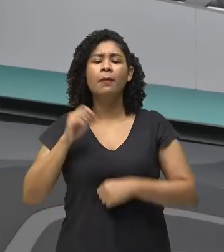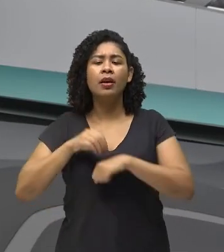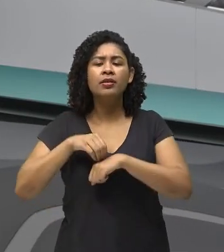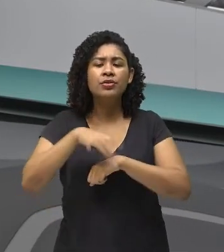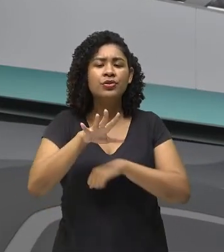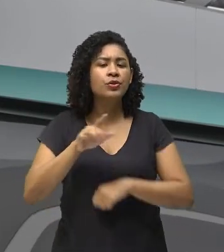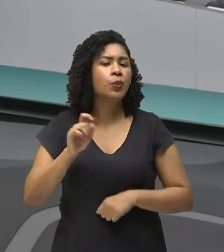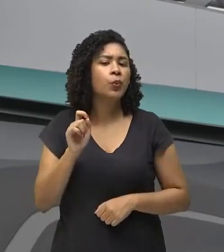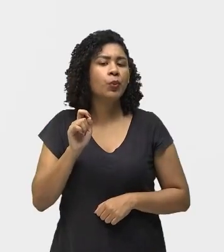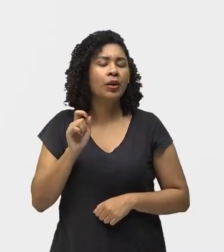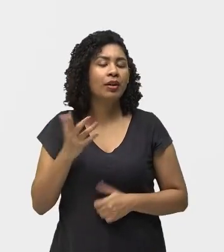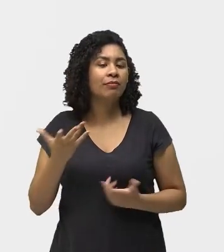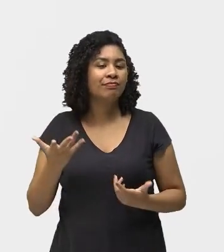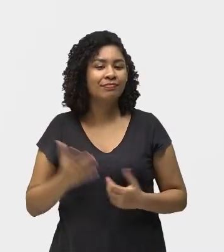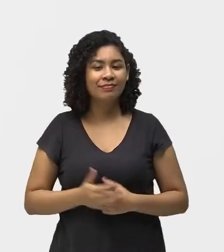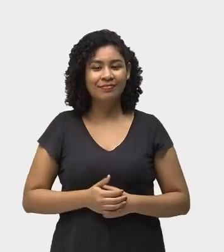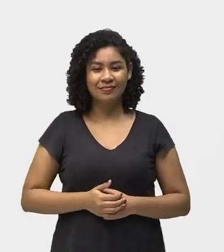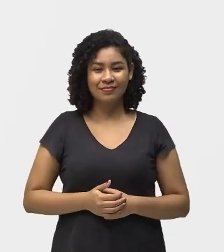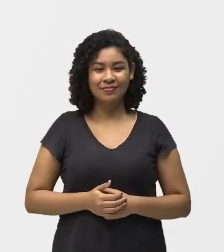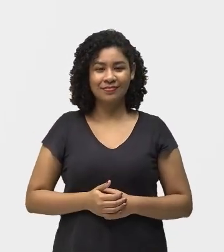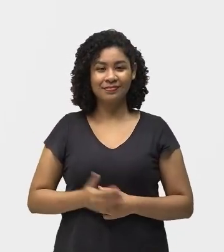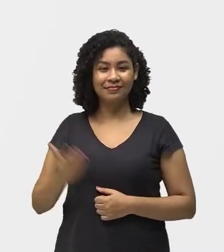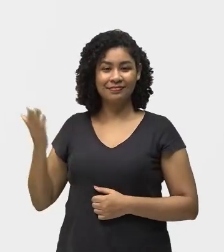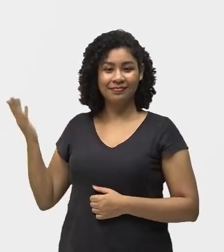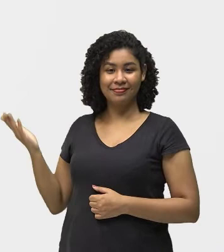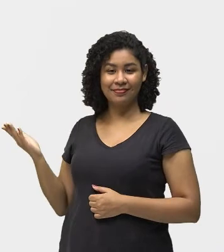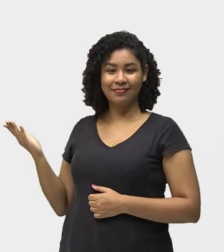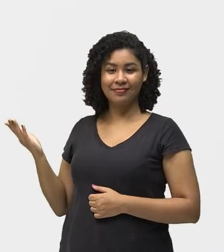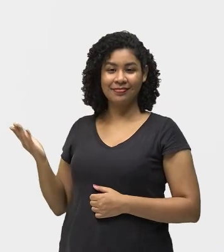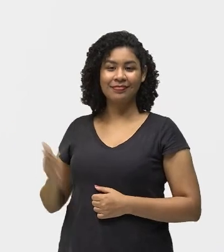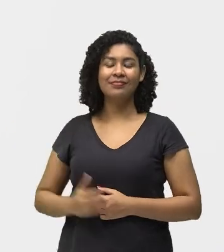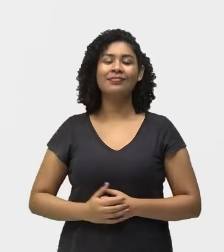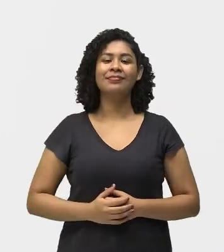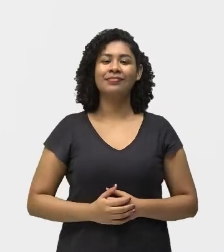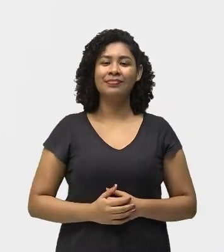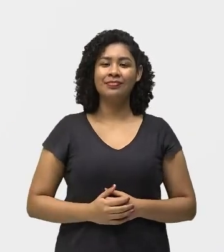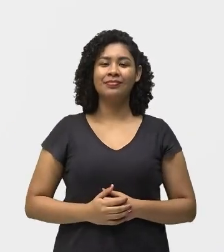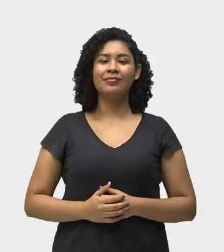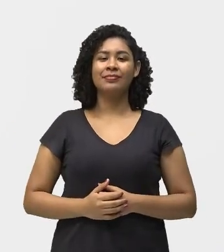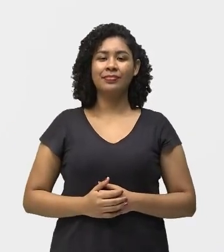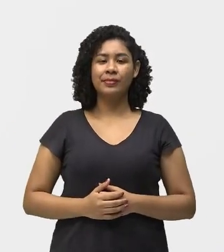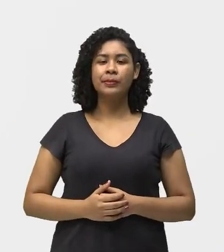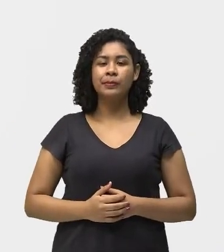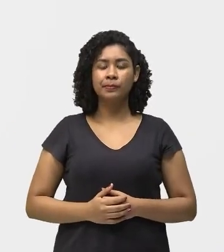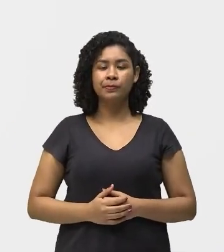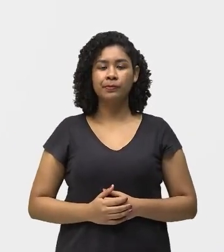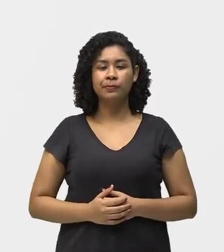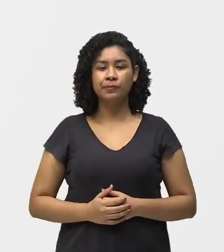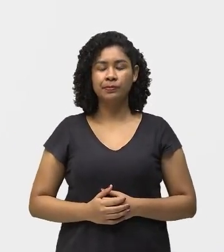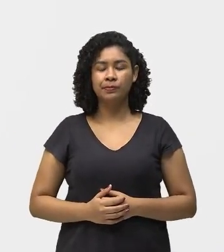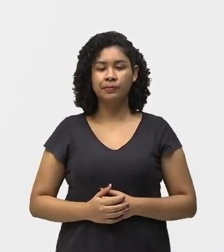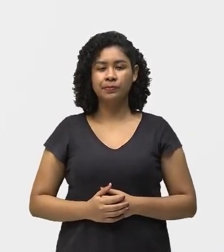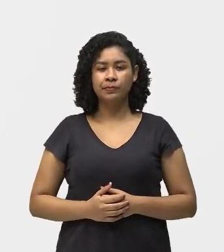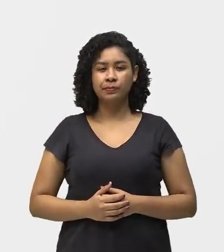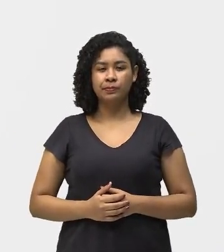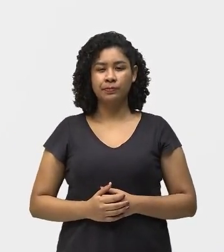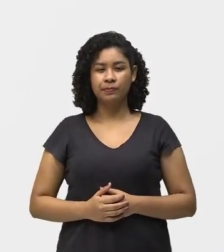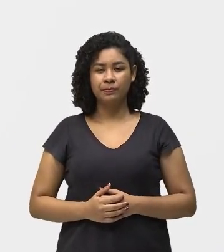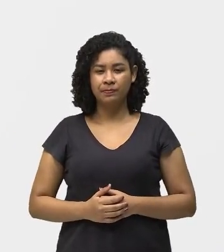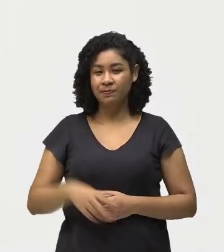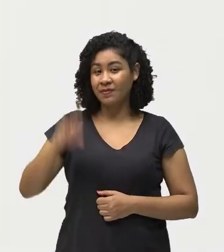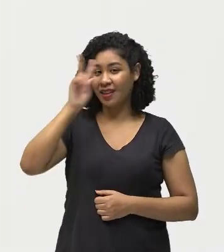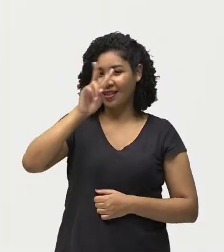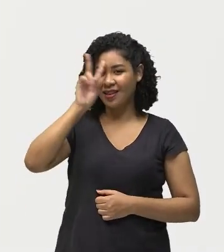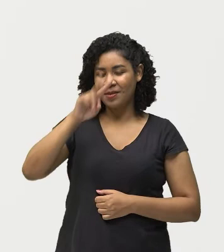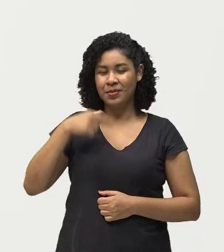no nosso próximo passo. Leia a primeira frase de cada parágrafo. Como eu acabei de